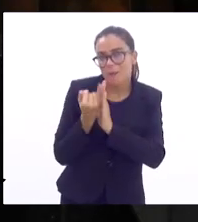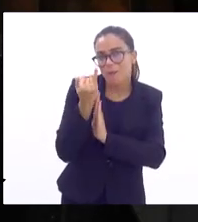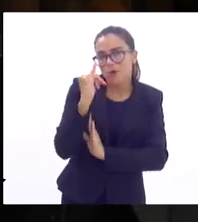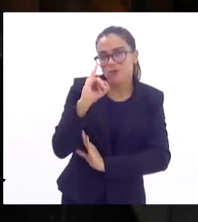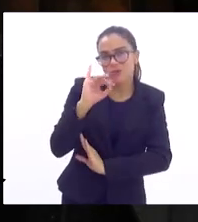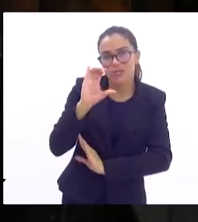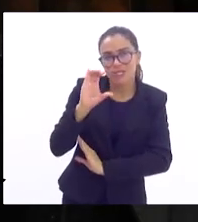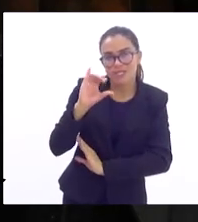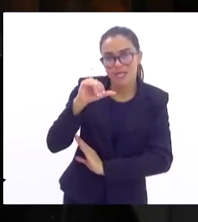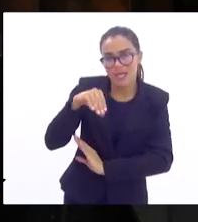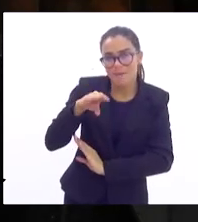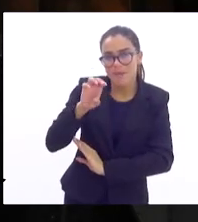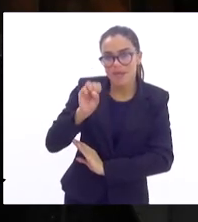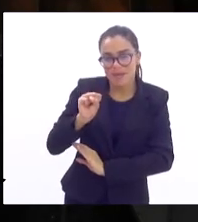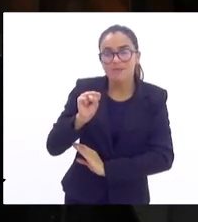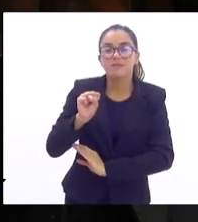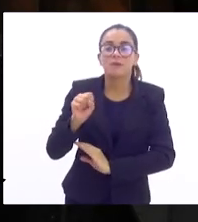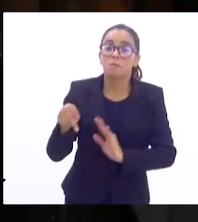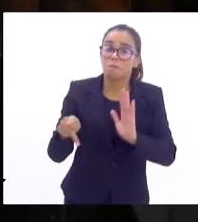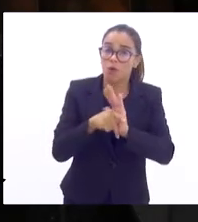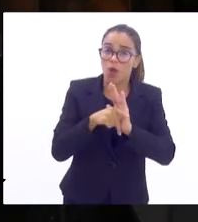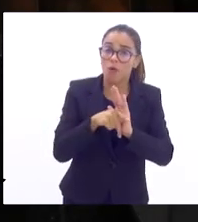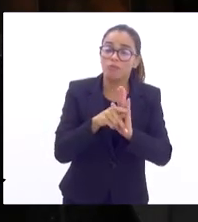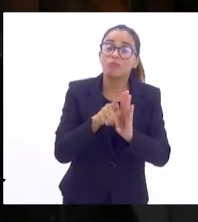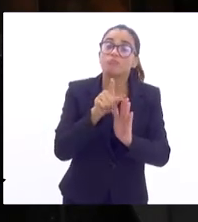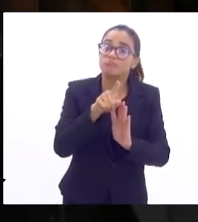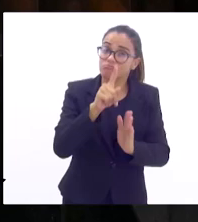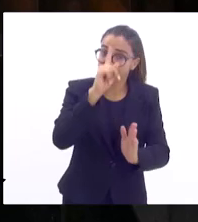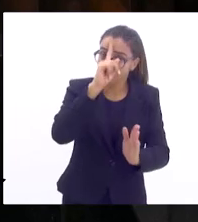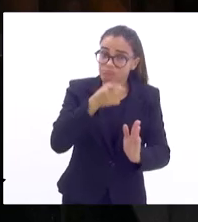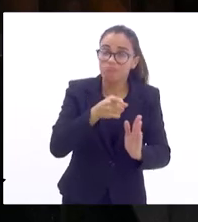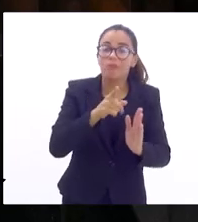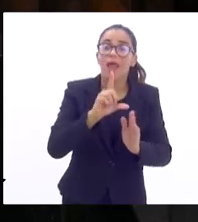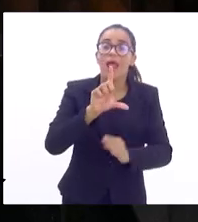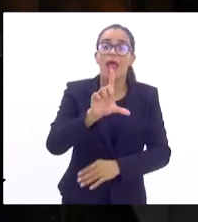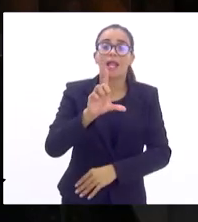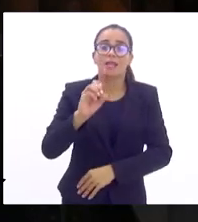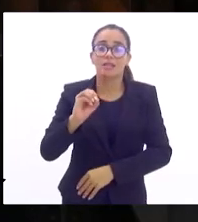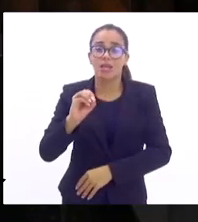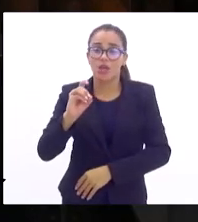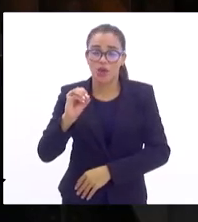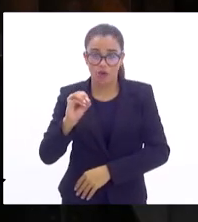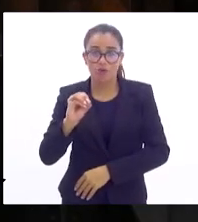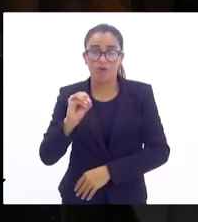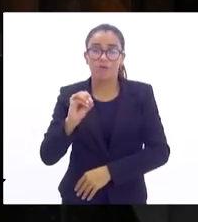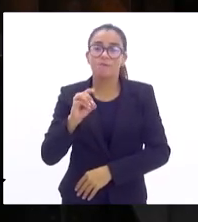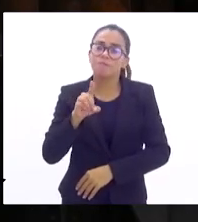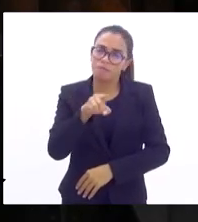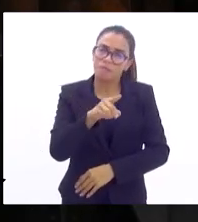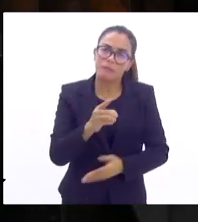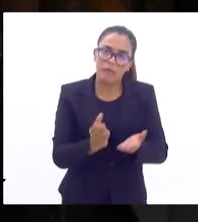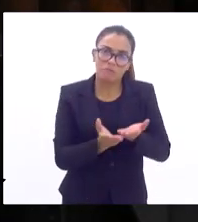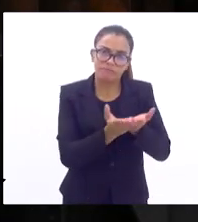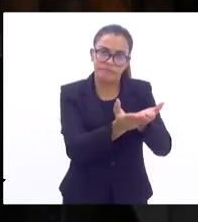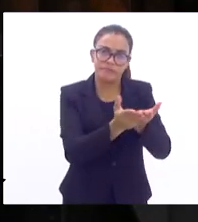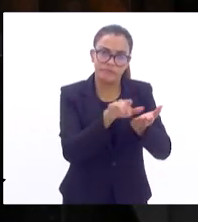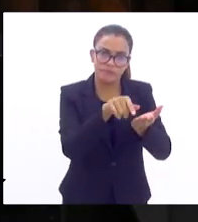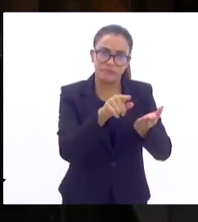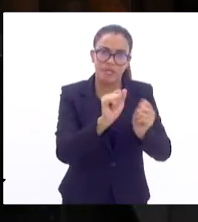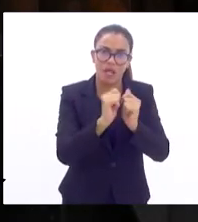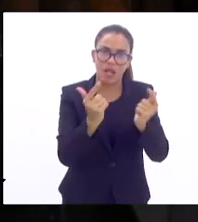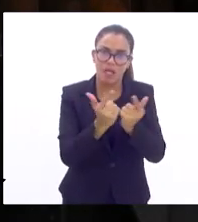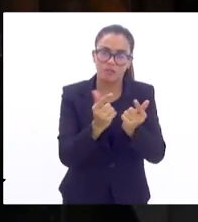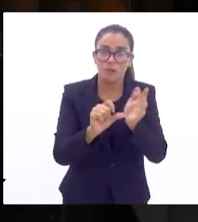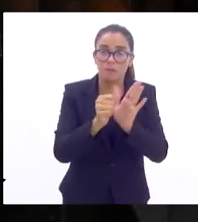previstas pela LDL e diretrizes orçamentar que tá aqui na casa em processo de análise e já na